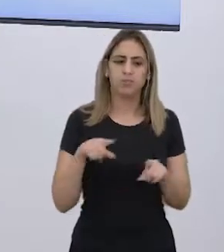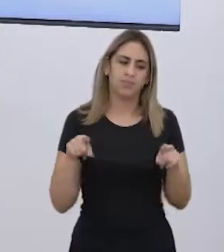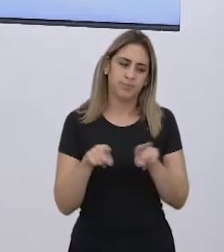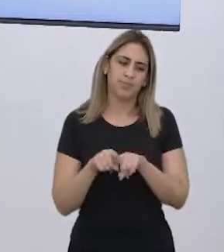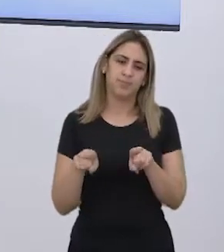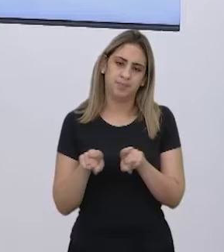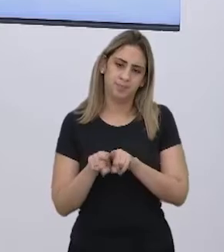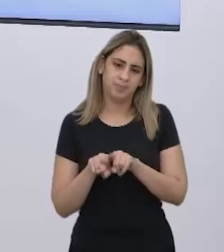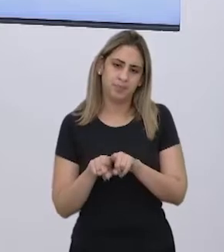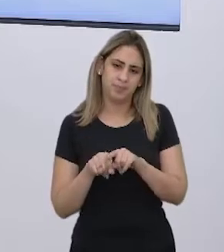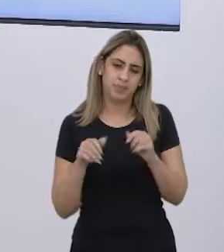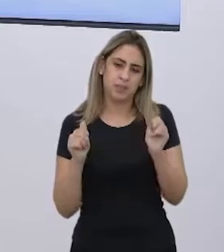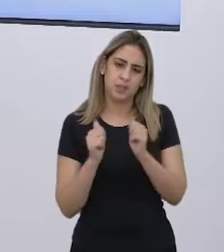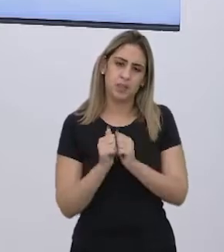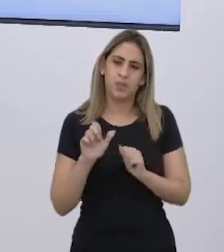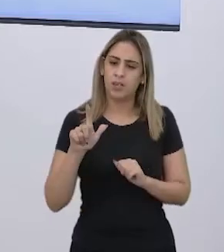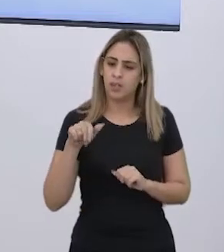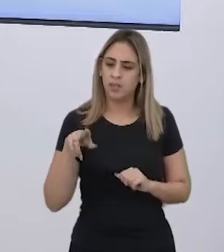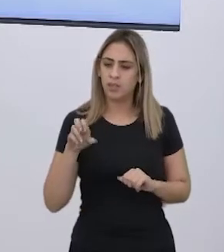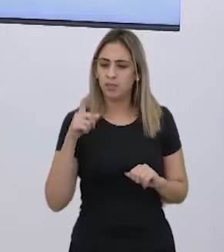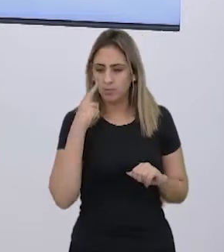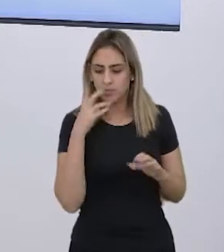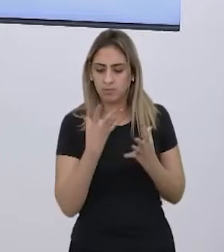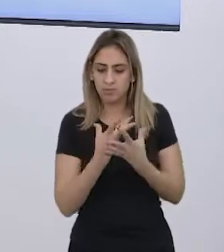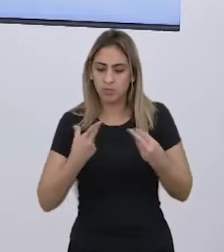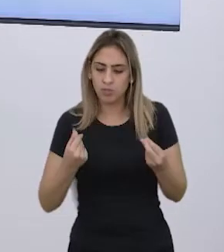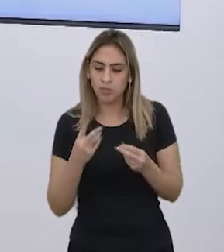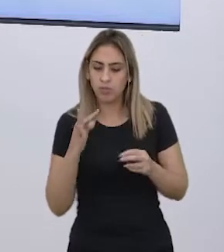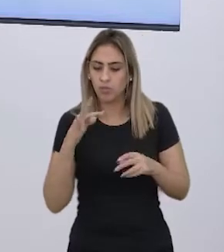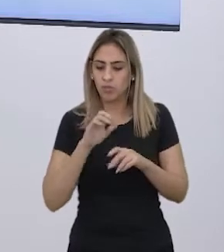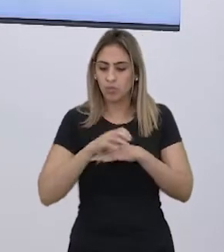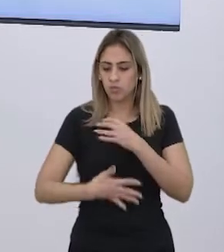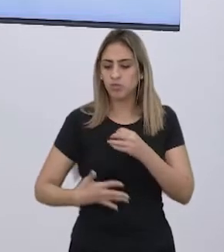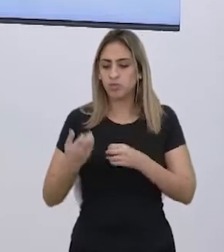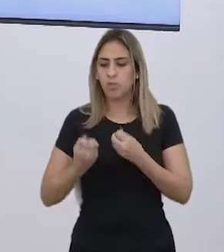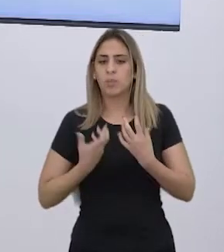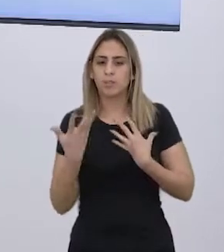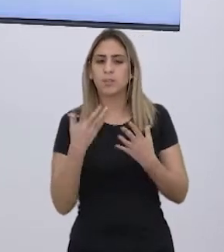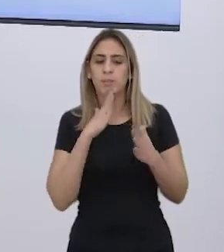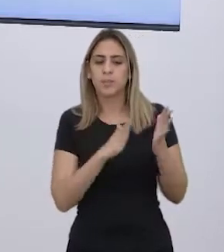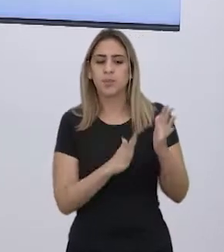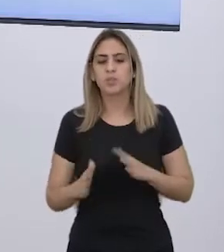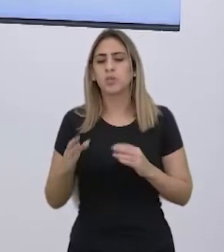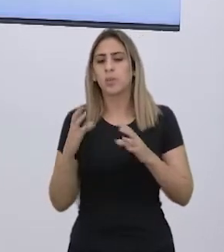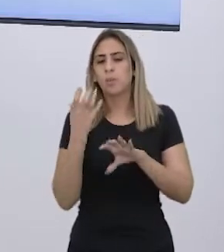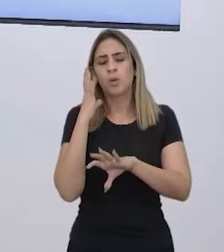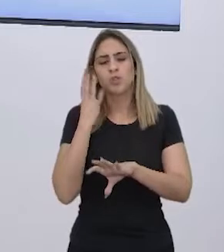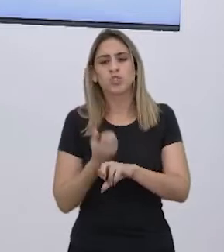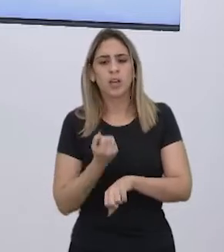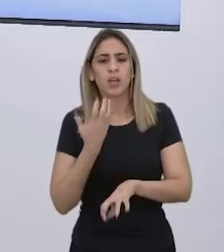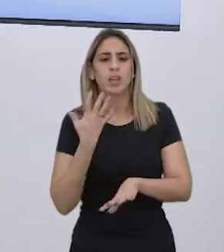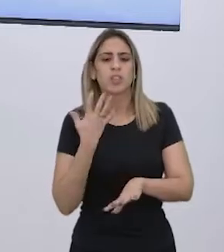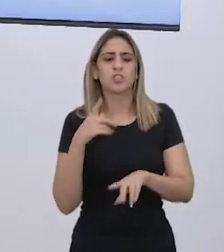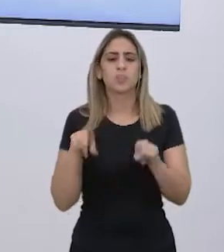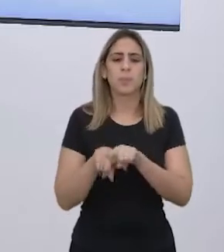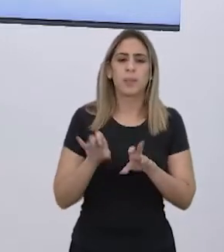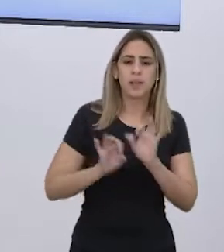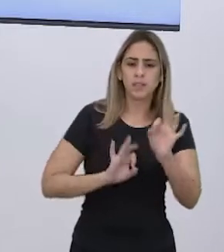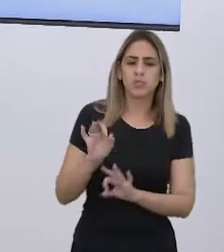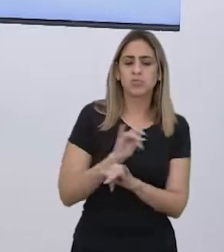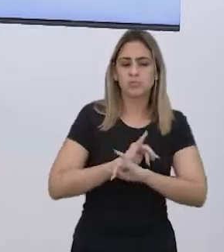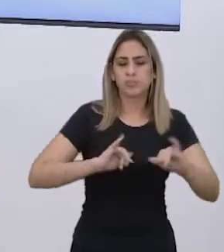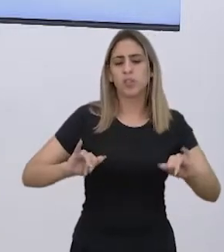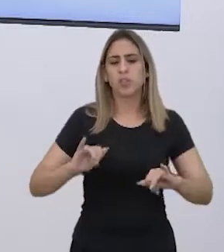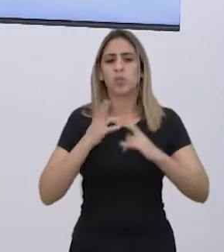também aqui com a Helene, vocês viram a curadoria de fontes de informação e a produção de podcasts, né? Planejando aí uma divulgação